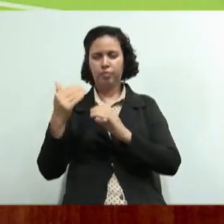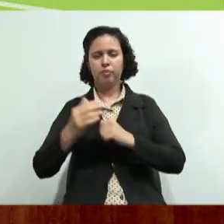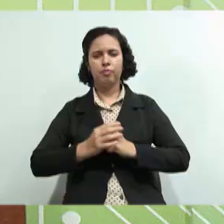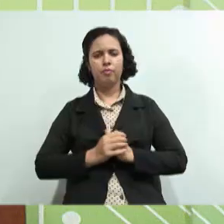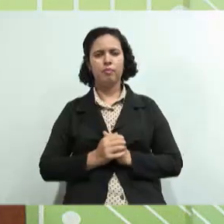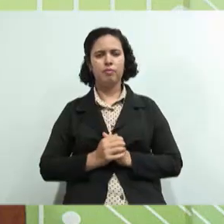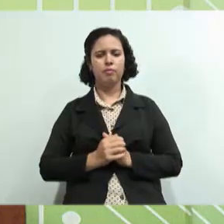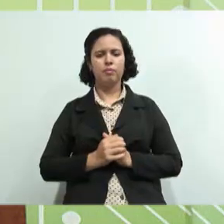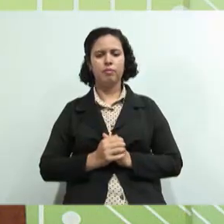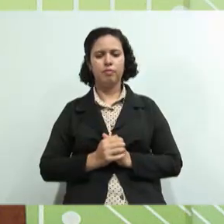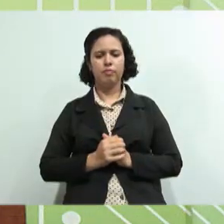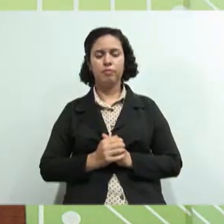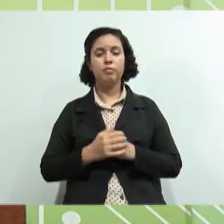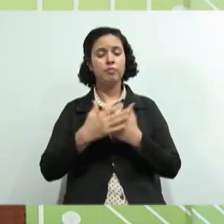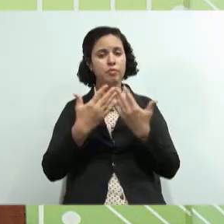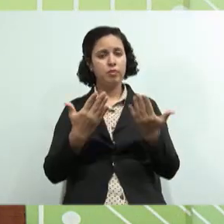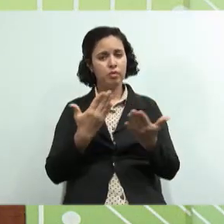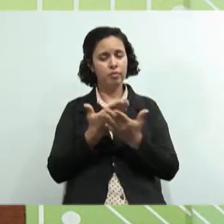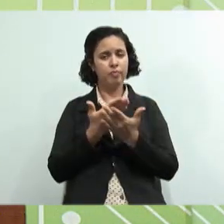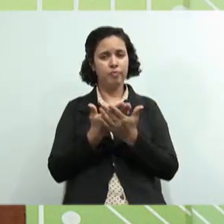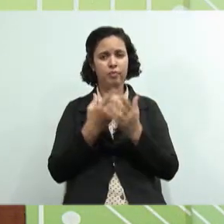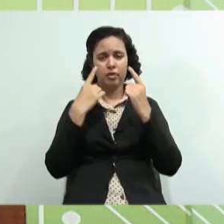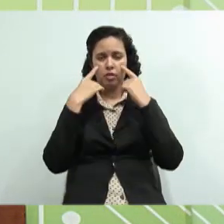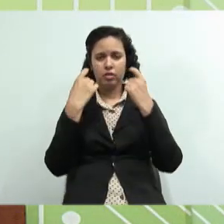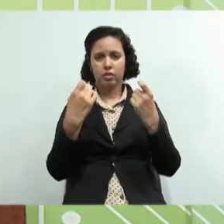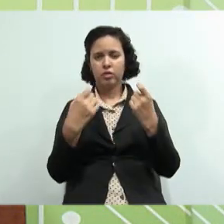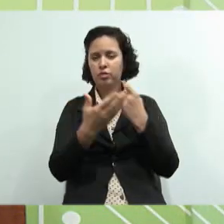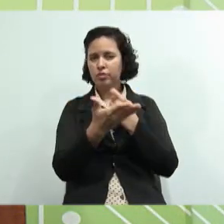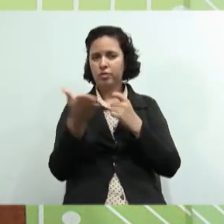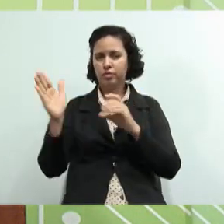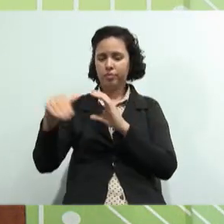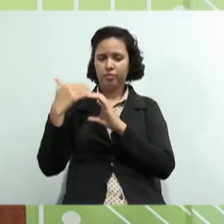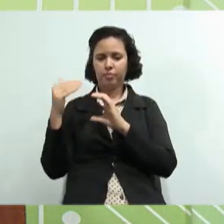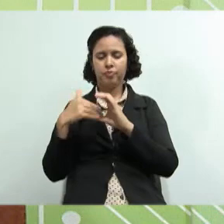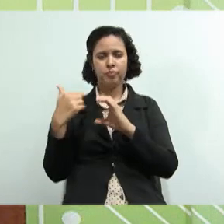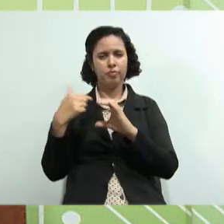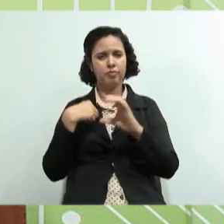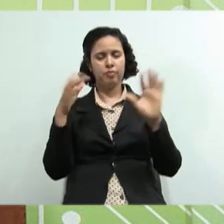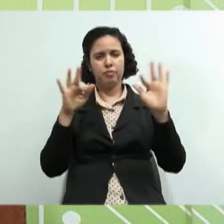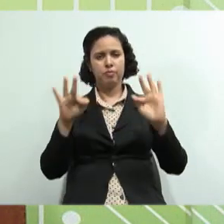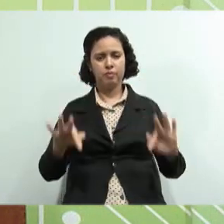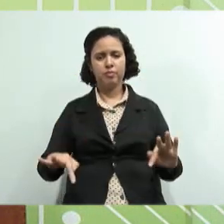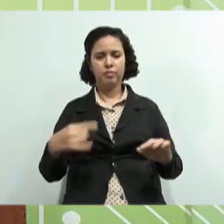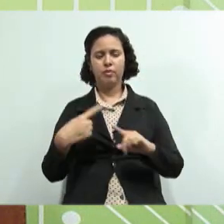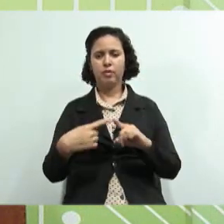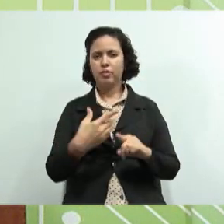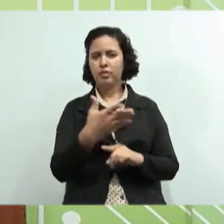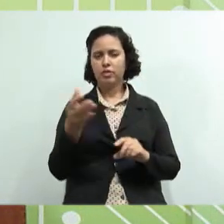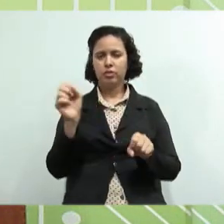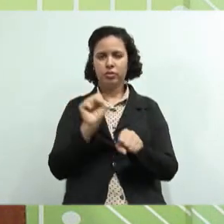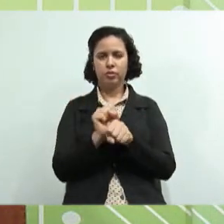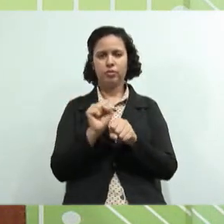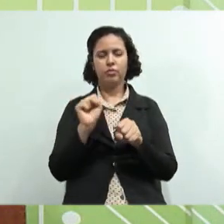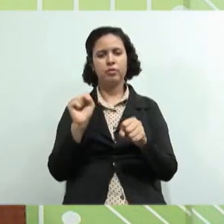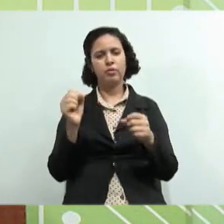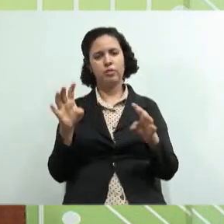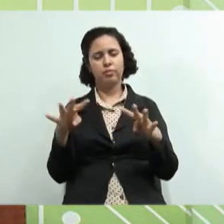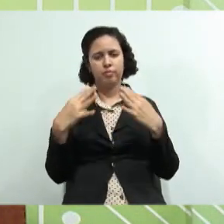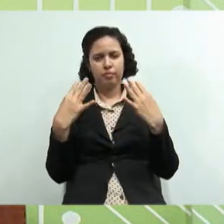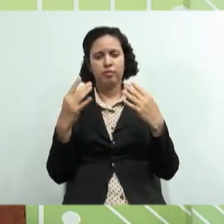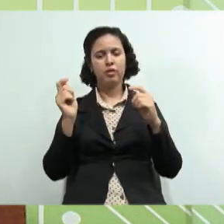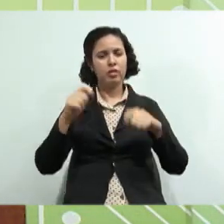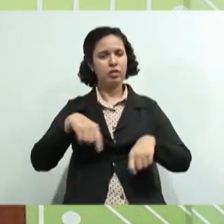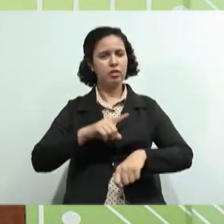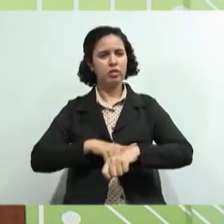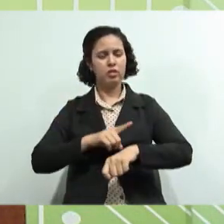A nossa aula fica mais interessante quando você participa. Eu particularmente fico muito mais feliz de saber que você está aí participando da nossa aula com a gente. Então mande, ainda dá